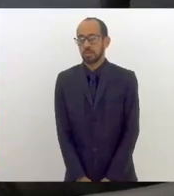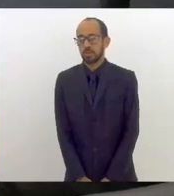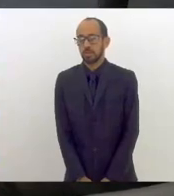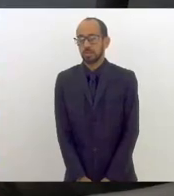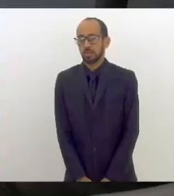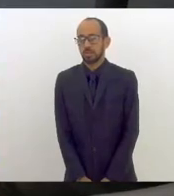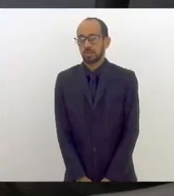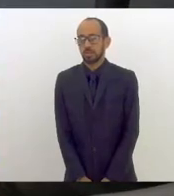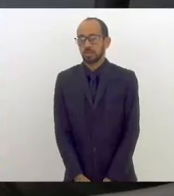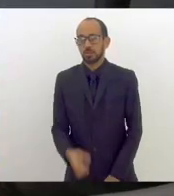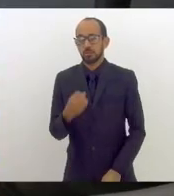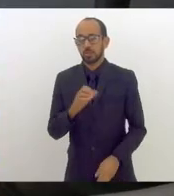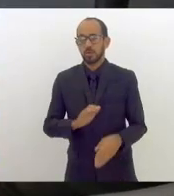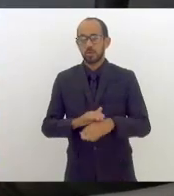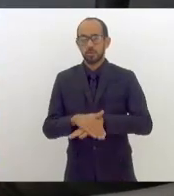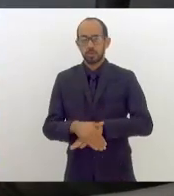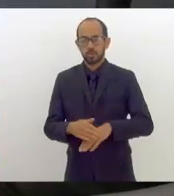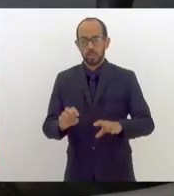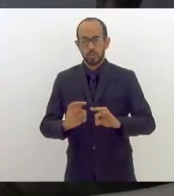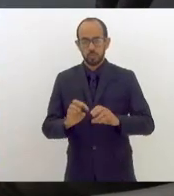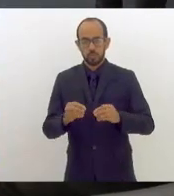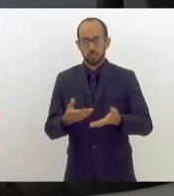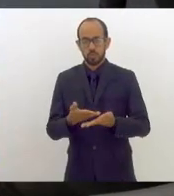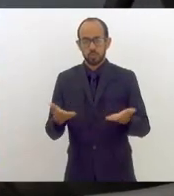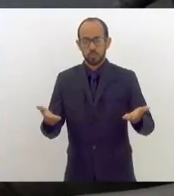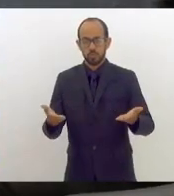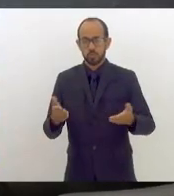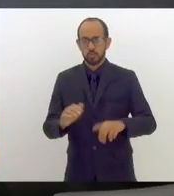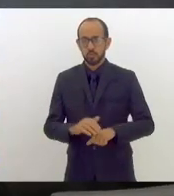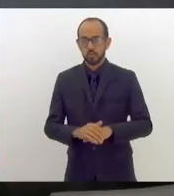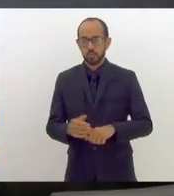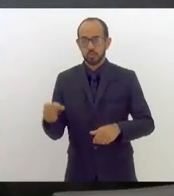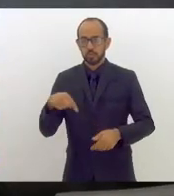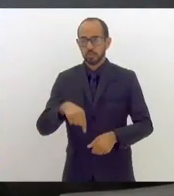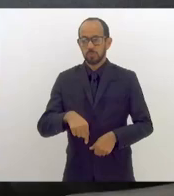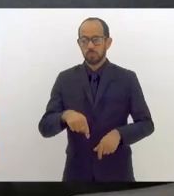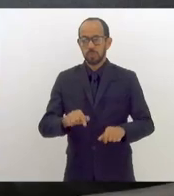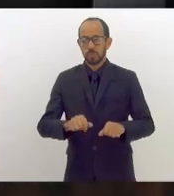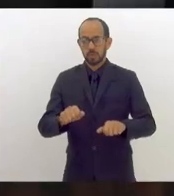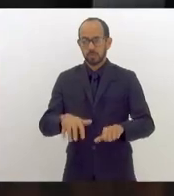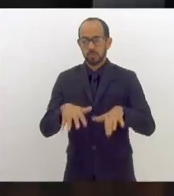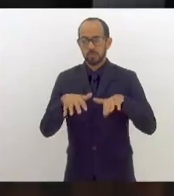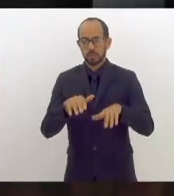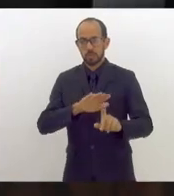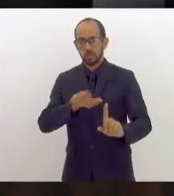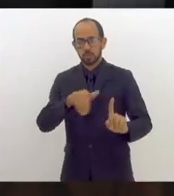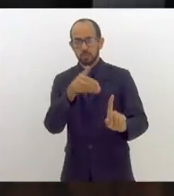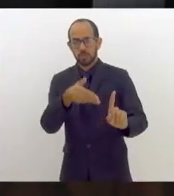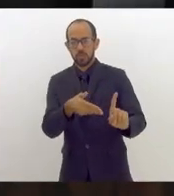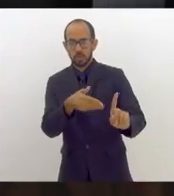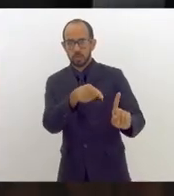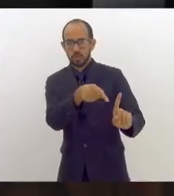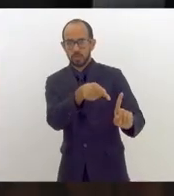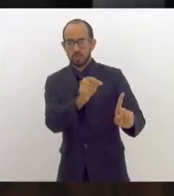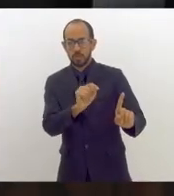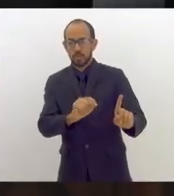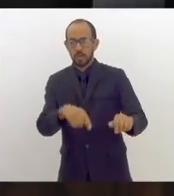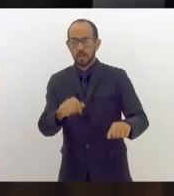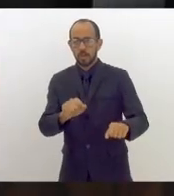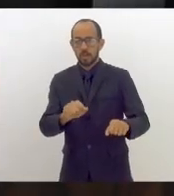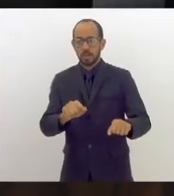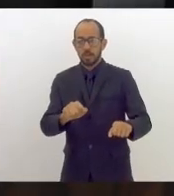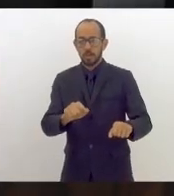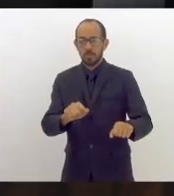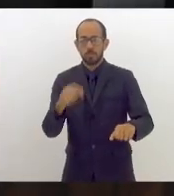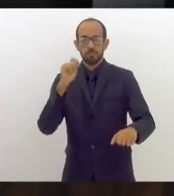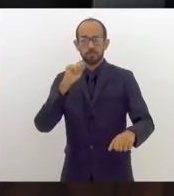Boa noite Boa noite a todos estamos aqui mais uma sessão solene em homenagem homenagem